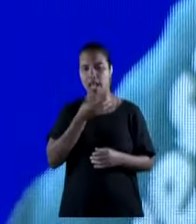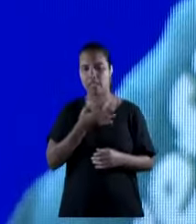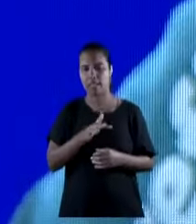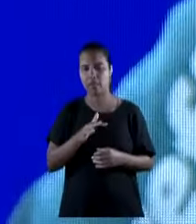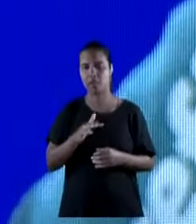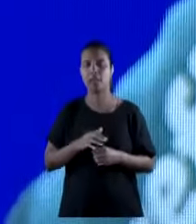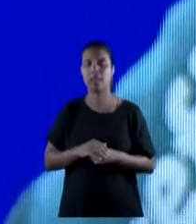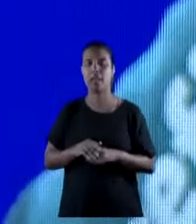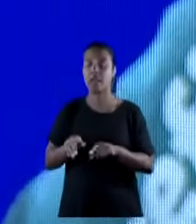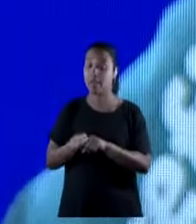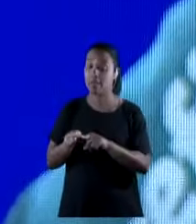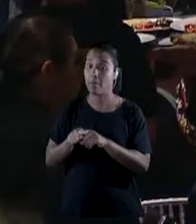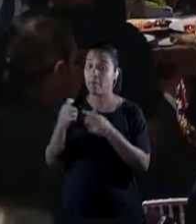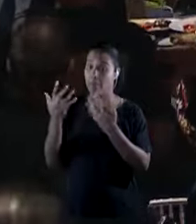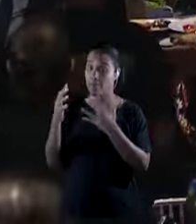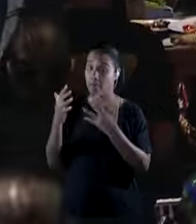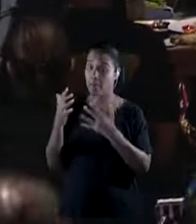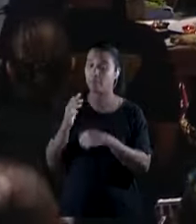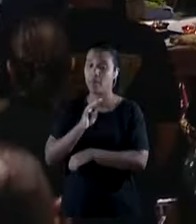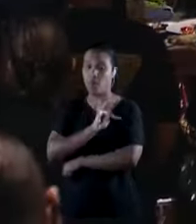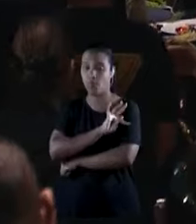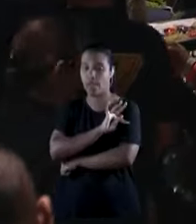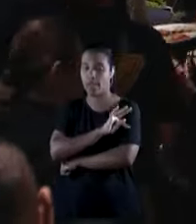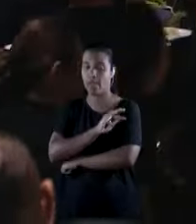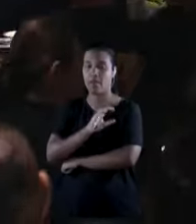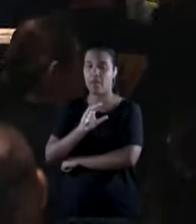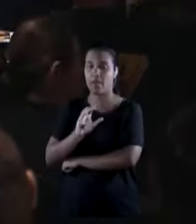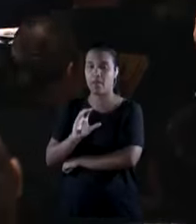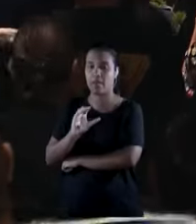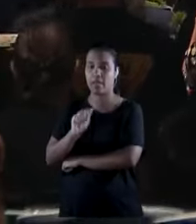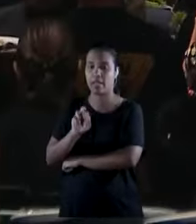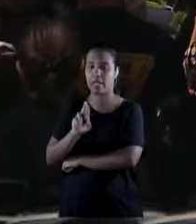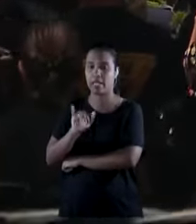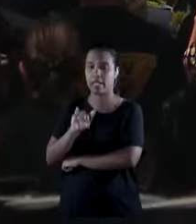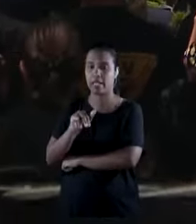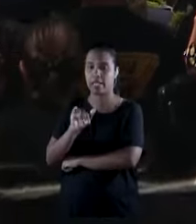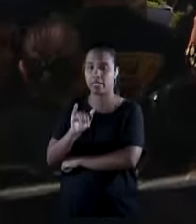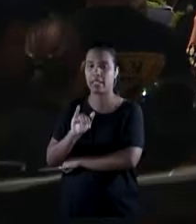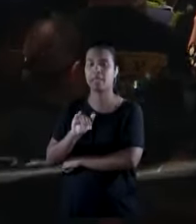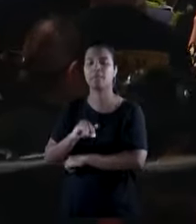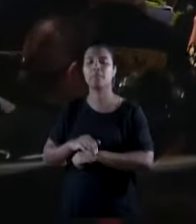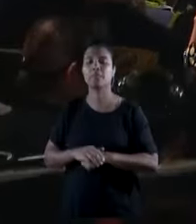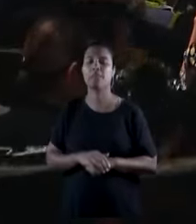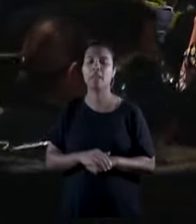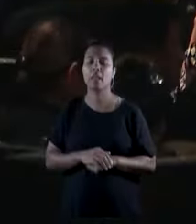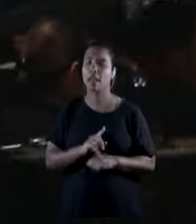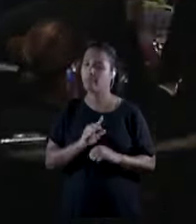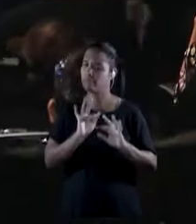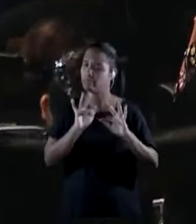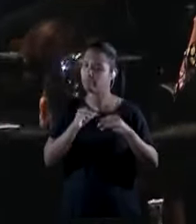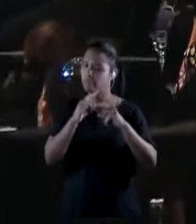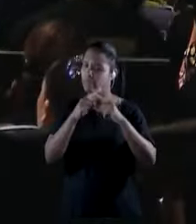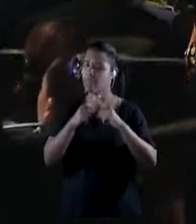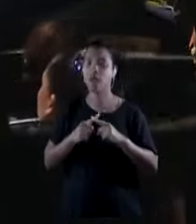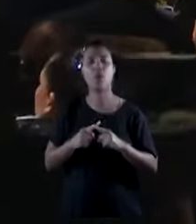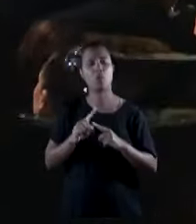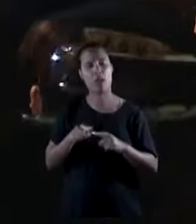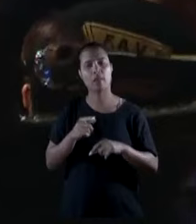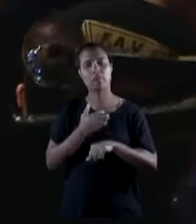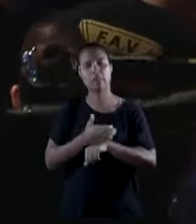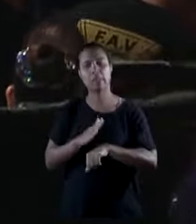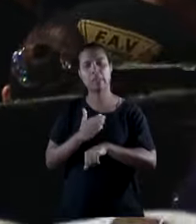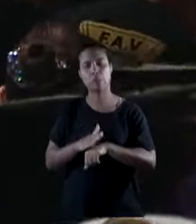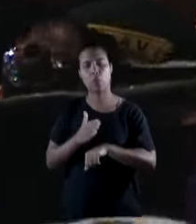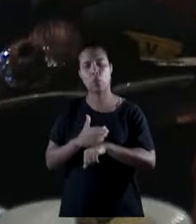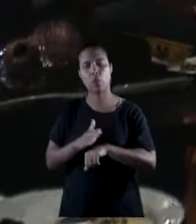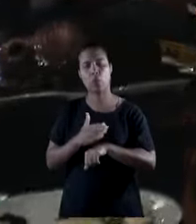dar os parabéns também ao treinador do Santos, ao Carilli. Acho que foi uma final onde quer os treinadores, quer